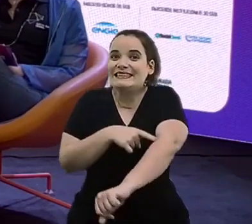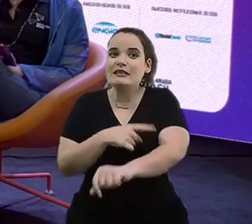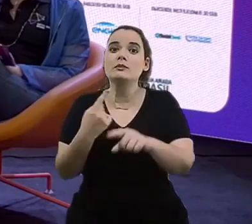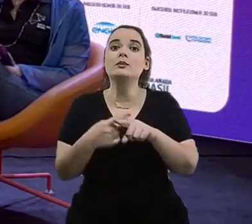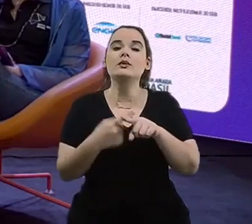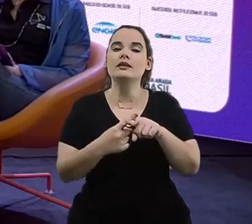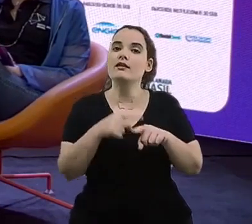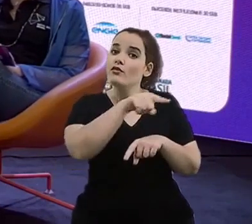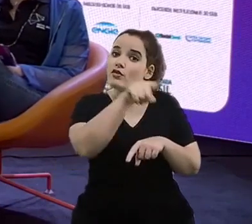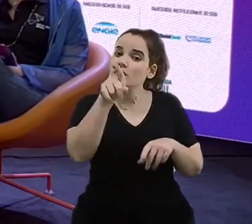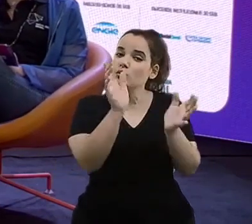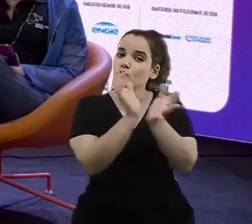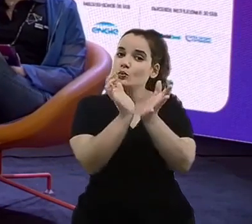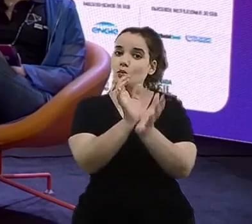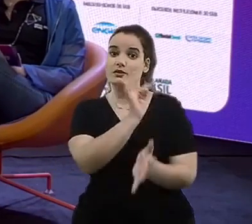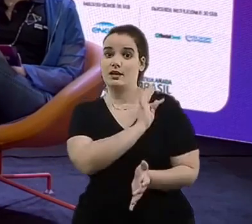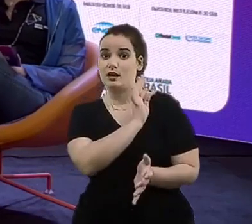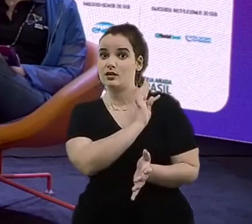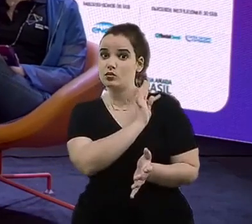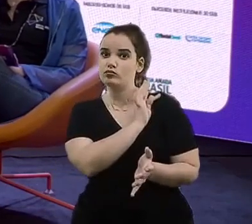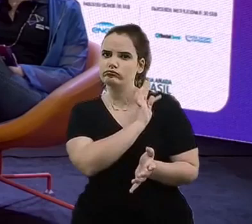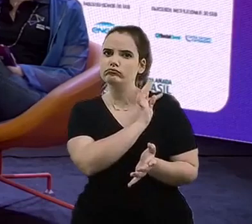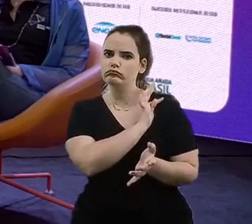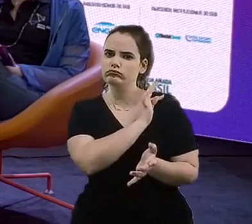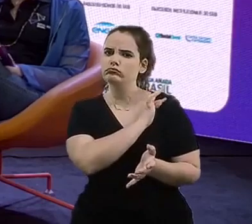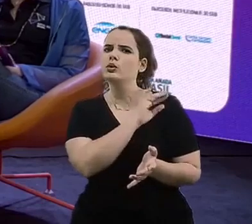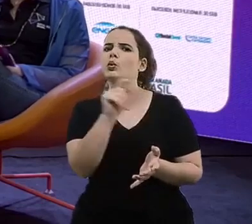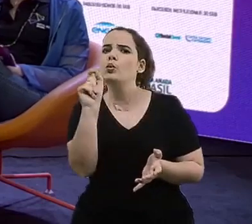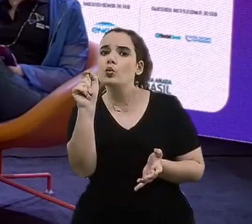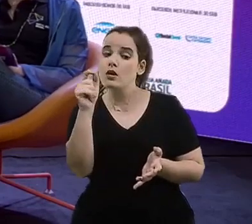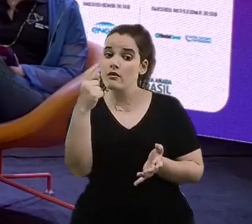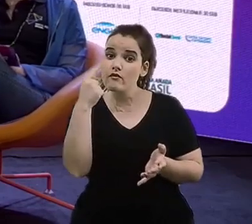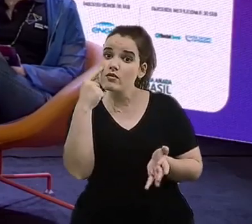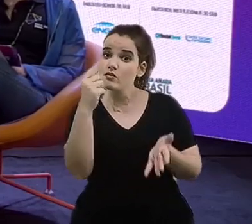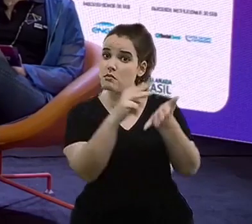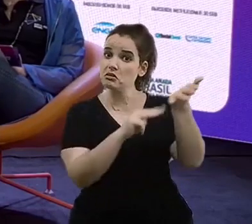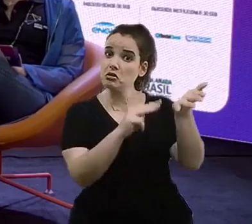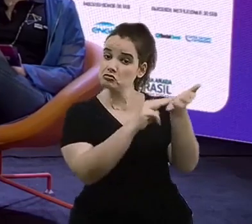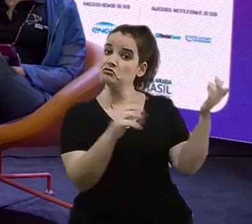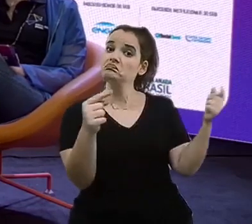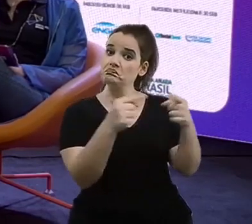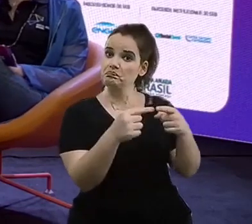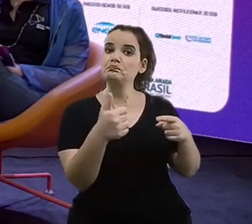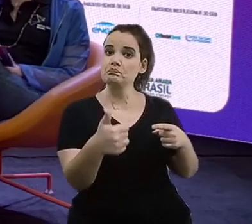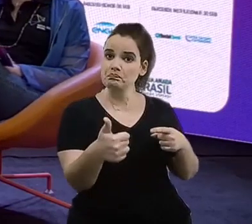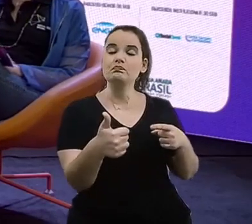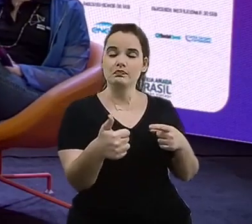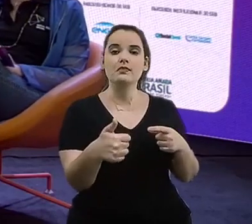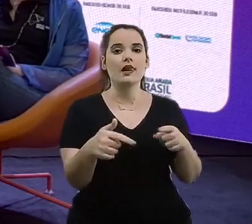são lições que nós tiramos dessa experiência riquíssima, são essas aqui: engajamento de técnicos na equipe de análise de